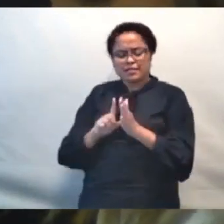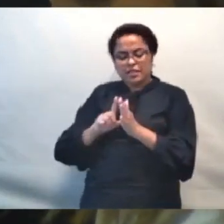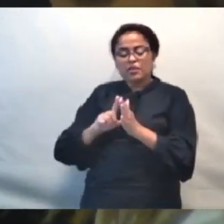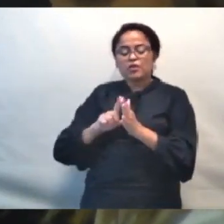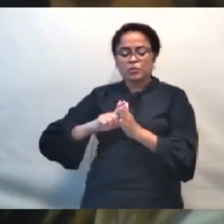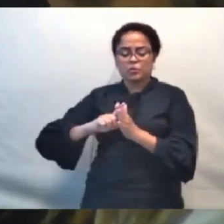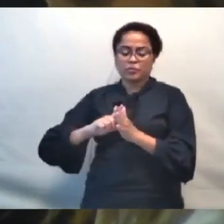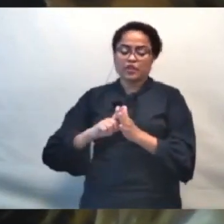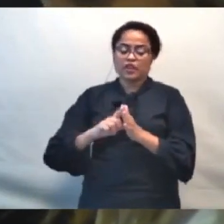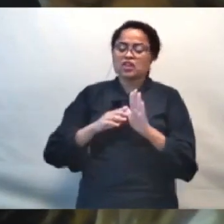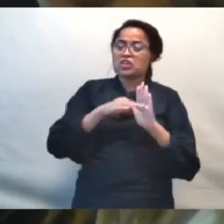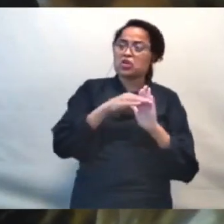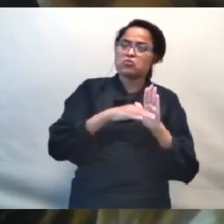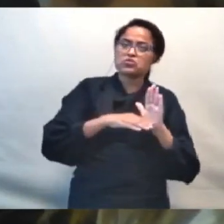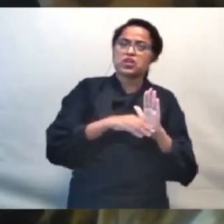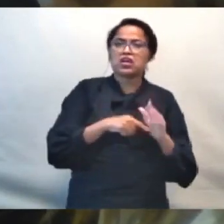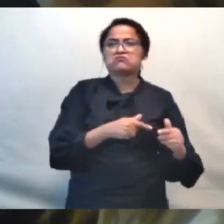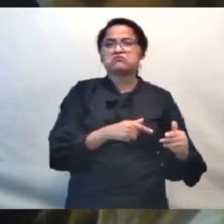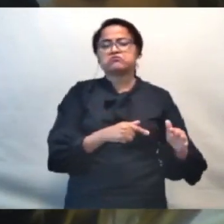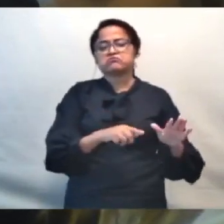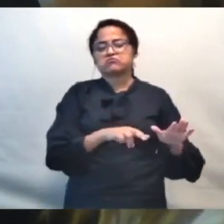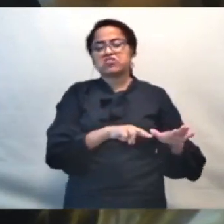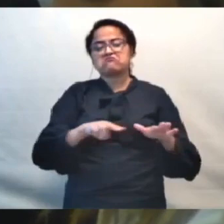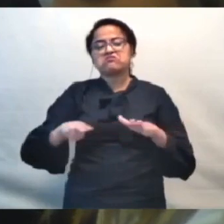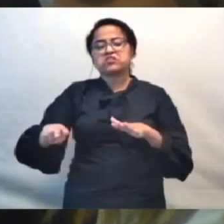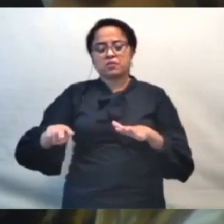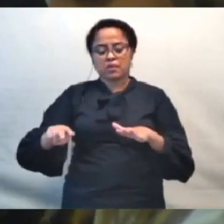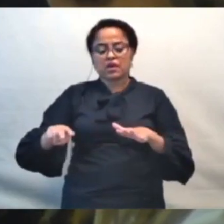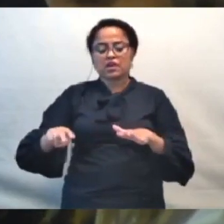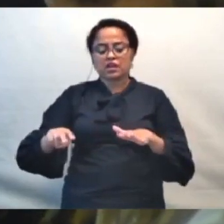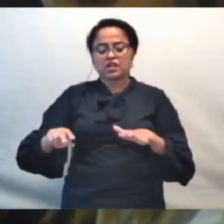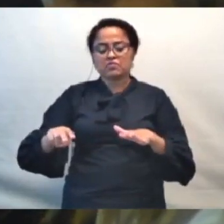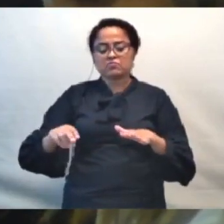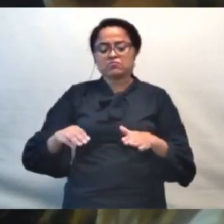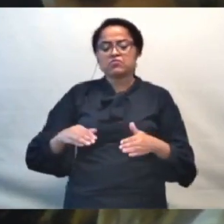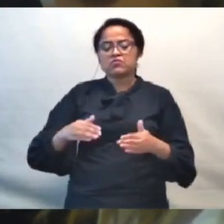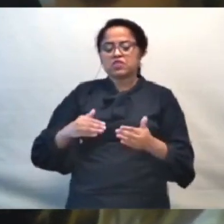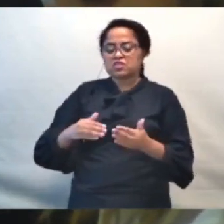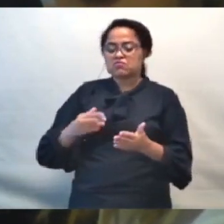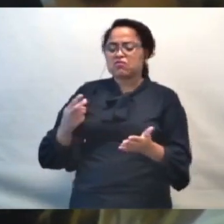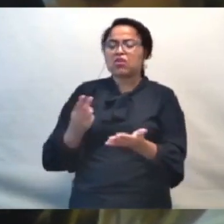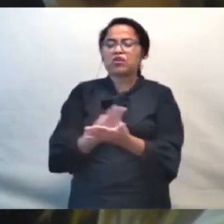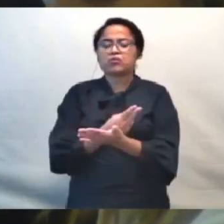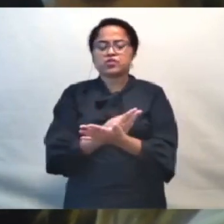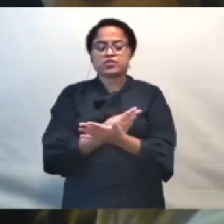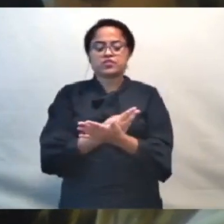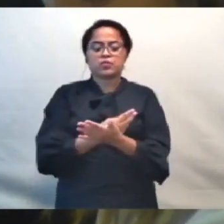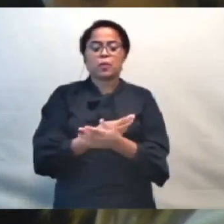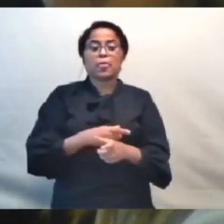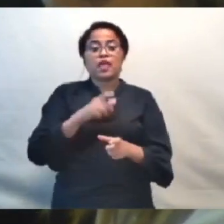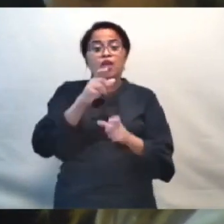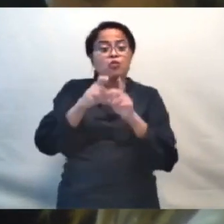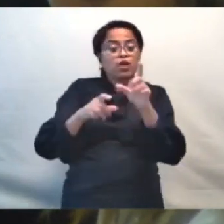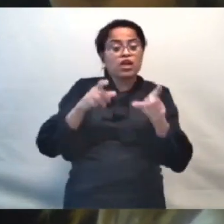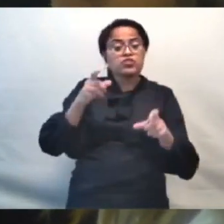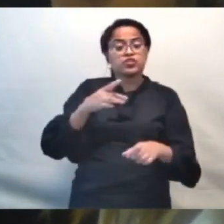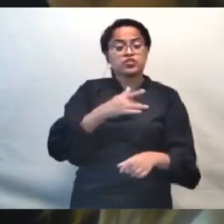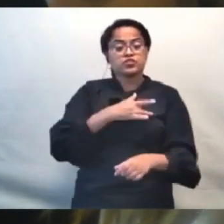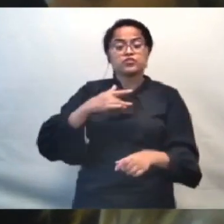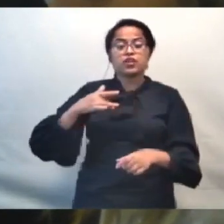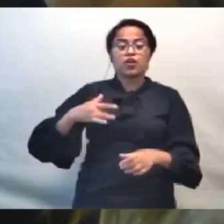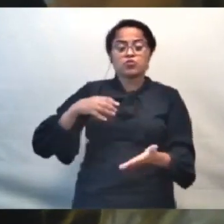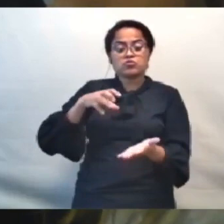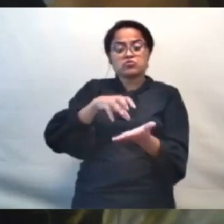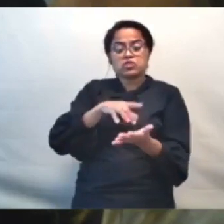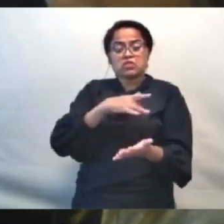ocorreu. Diante desses dados, a gente programa o próprio agente de saúde do centro de saúde de referência,